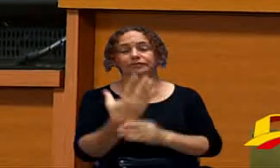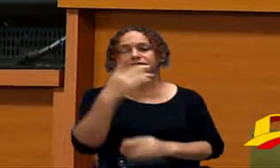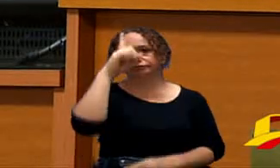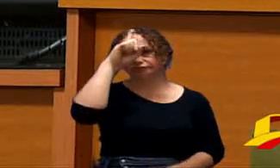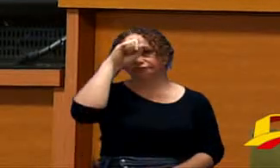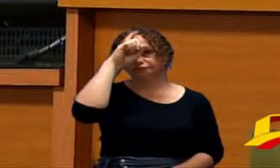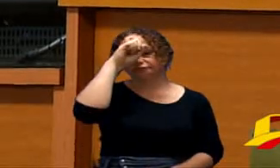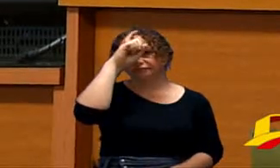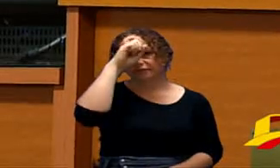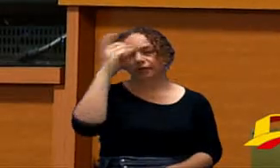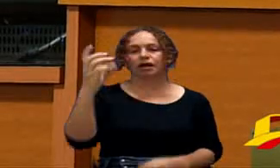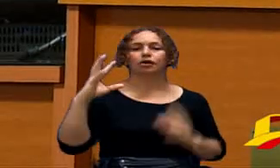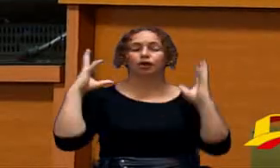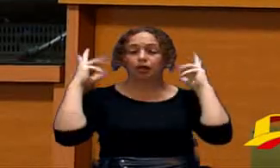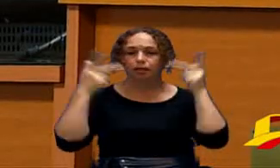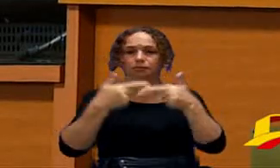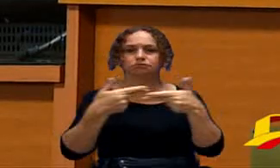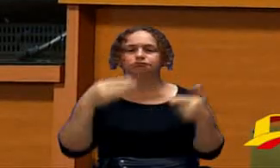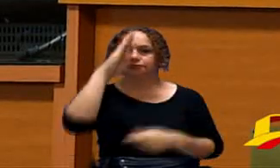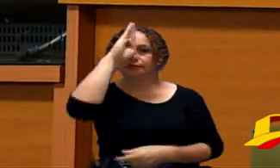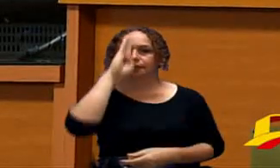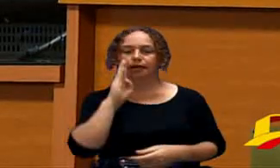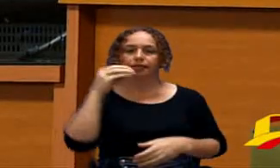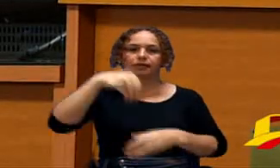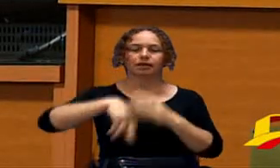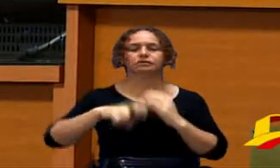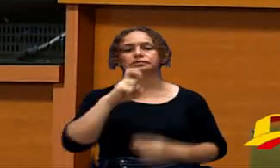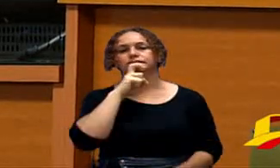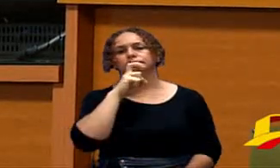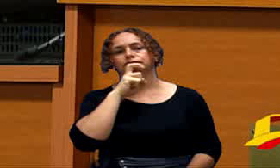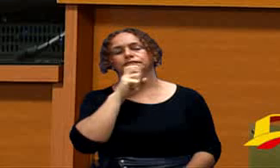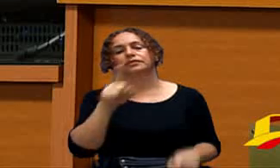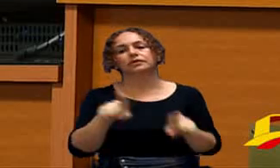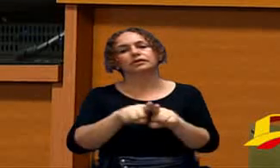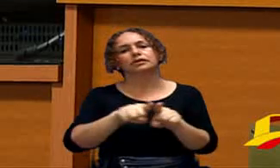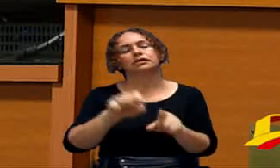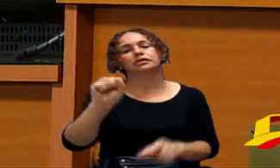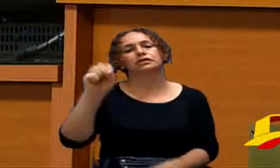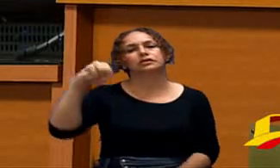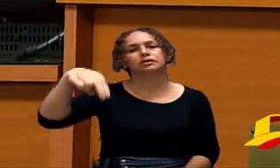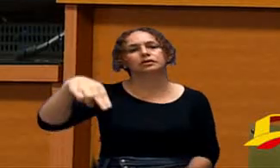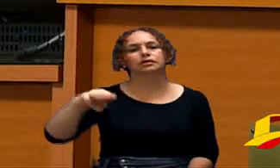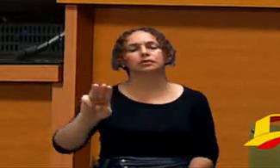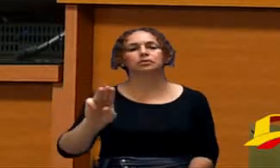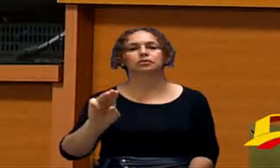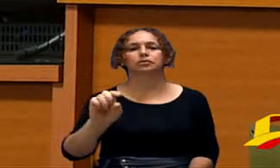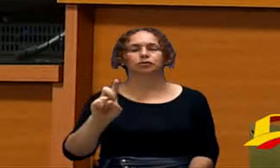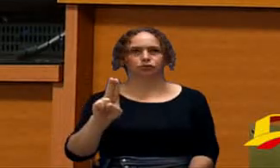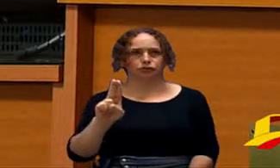veterinário gratuito aqui na nossa cidade. Também o SAMU Animal também vem desenvolvendo um grande trabalho.